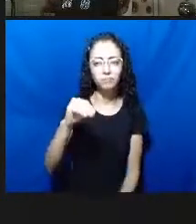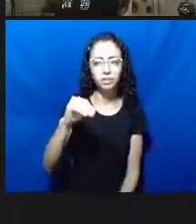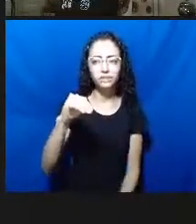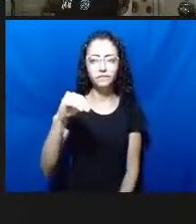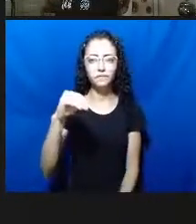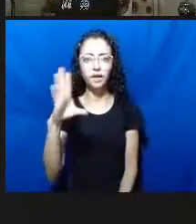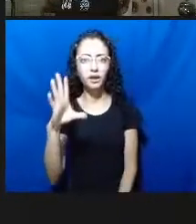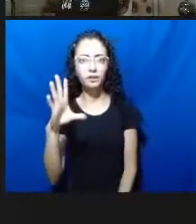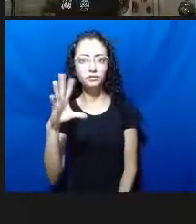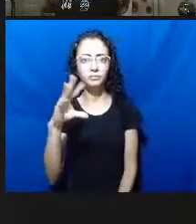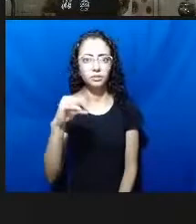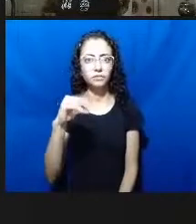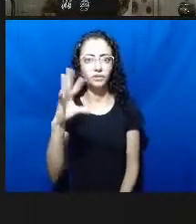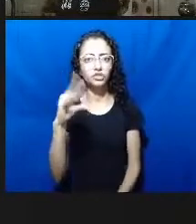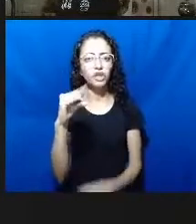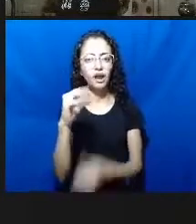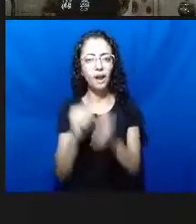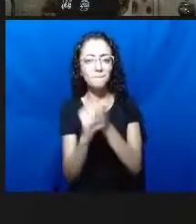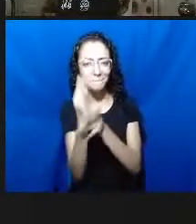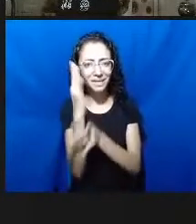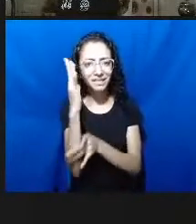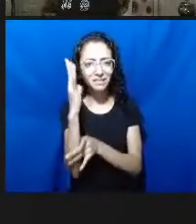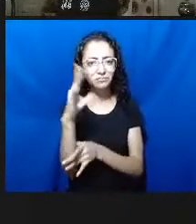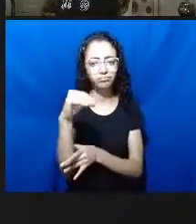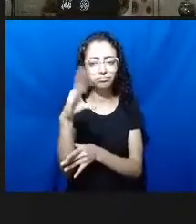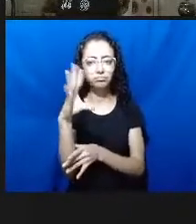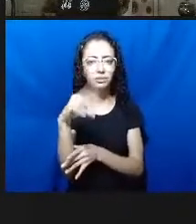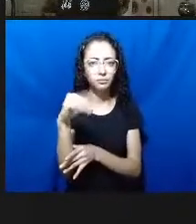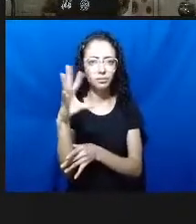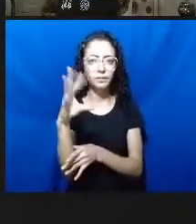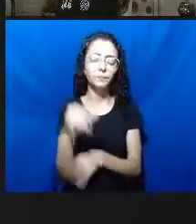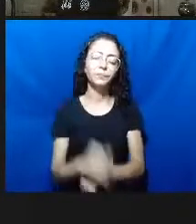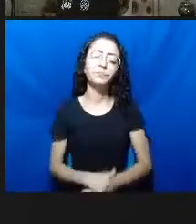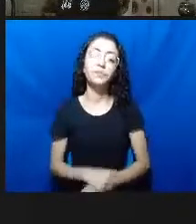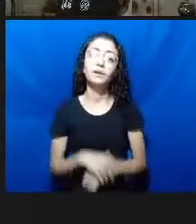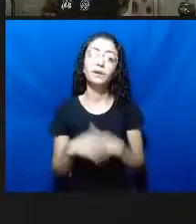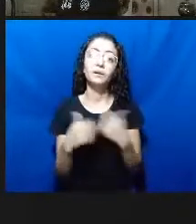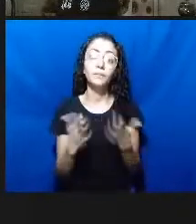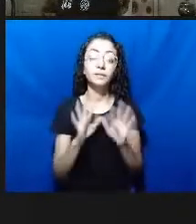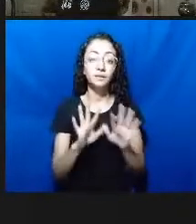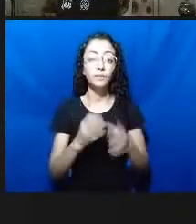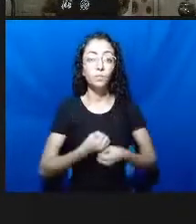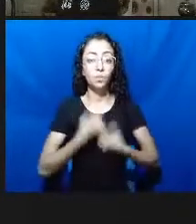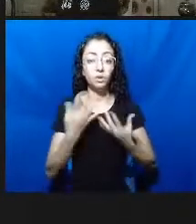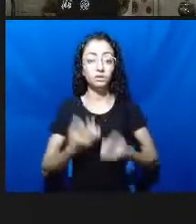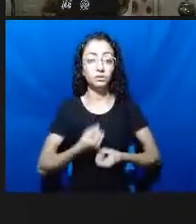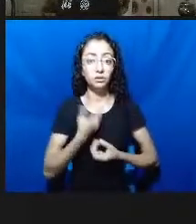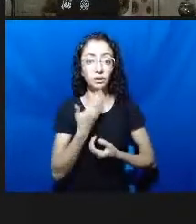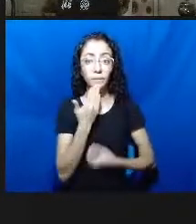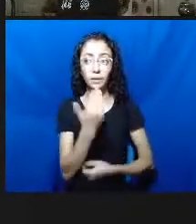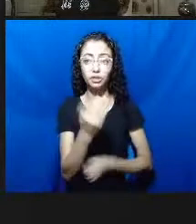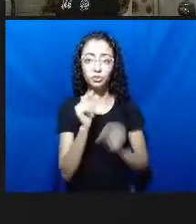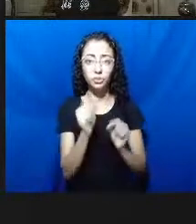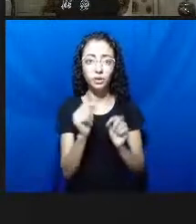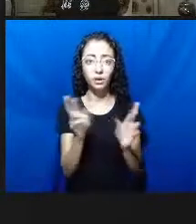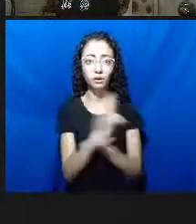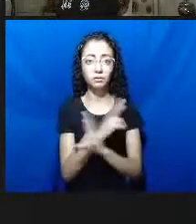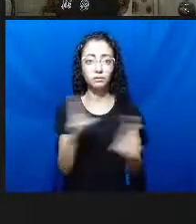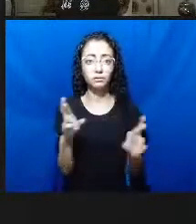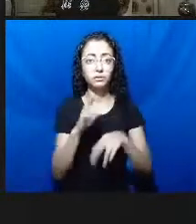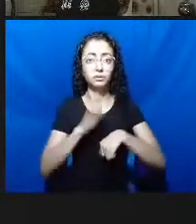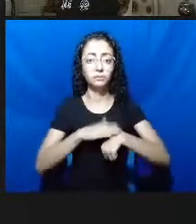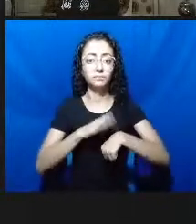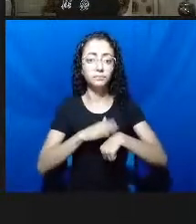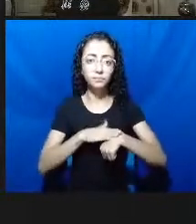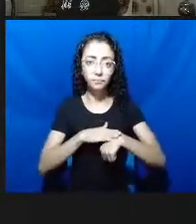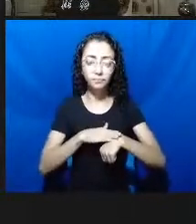próxima, ou seja, ela se permite que você entre nela ou não. A única coisa que a poesia te pede é uma relação de tempo, ou seja, ela pede seu